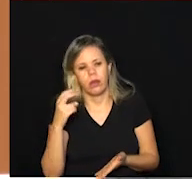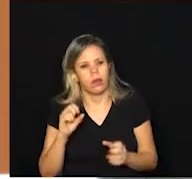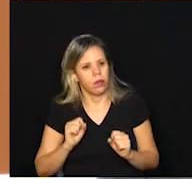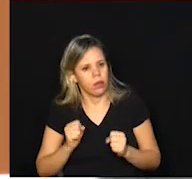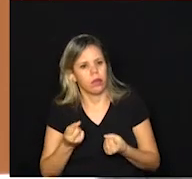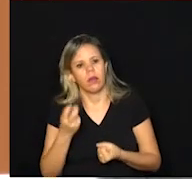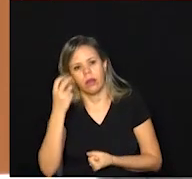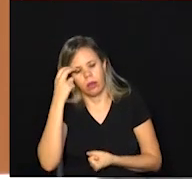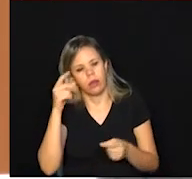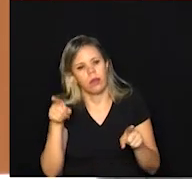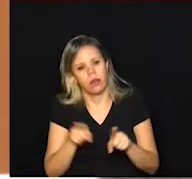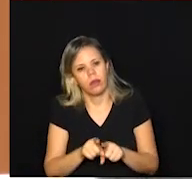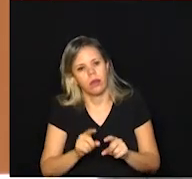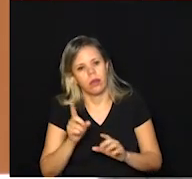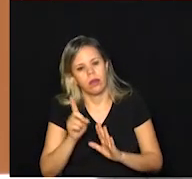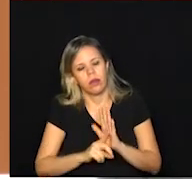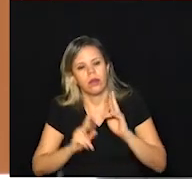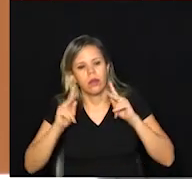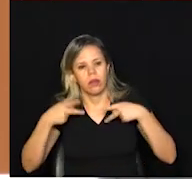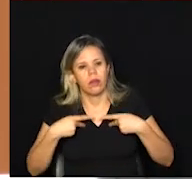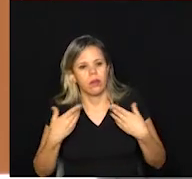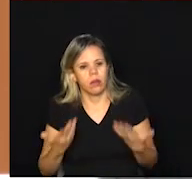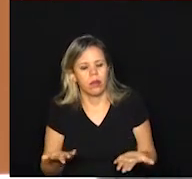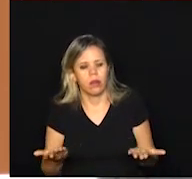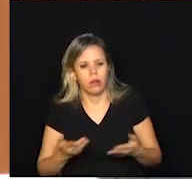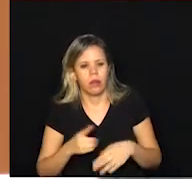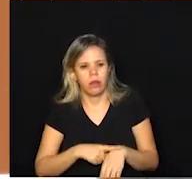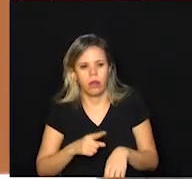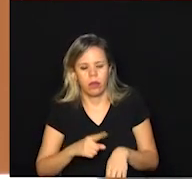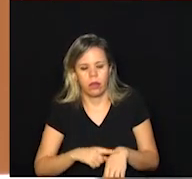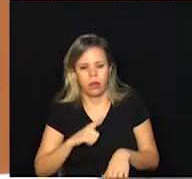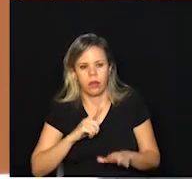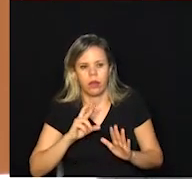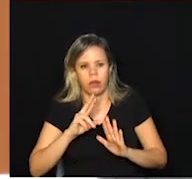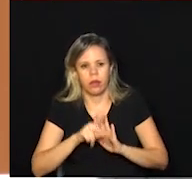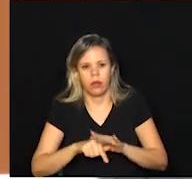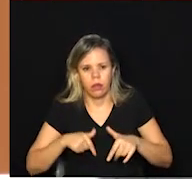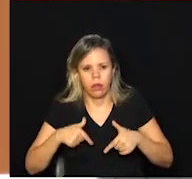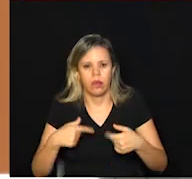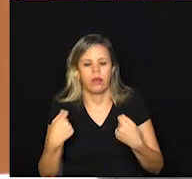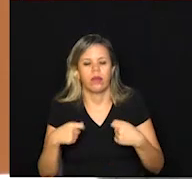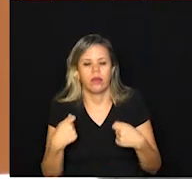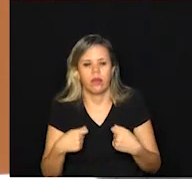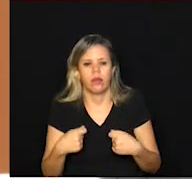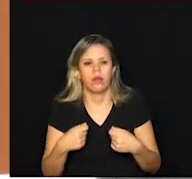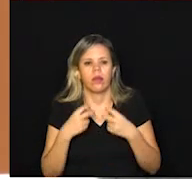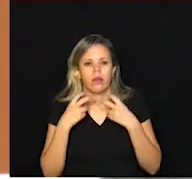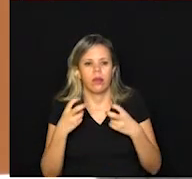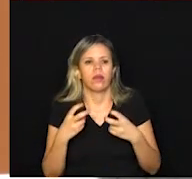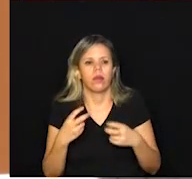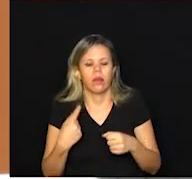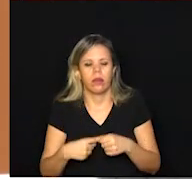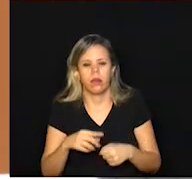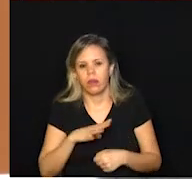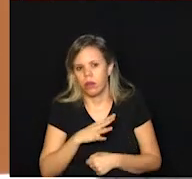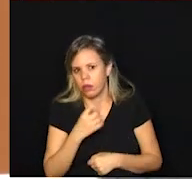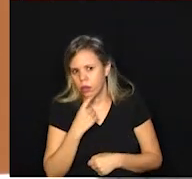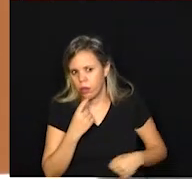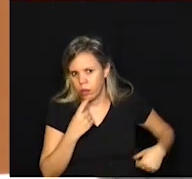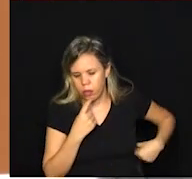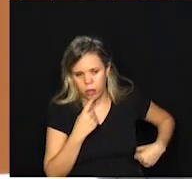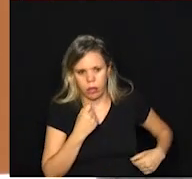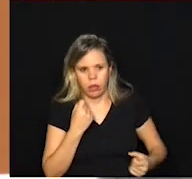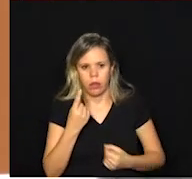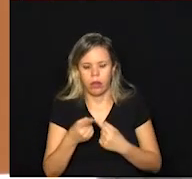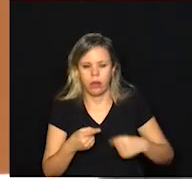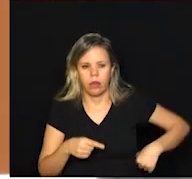defender a cultura também é defender os direitos humanos e neste momento a gente tem várias medidas que não ser tomados no município de Campinas e